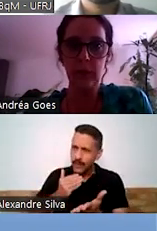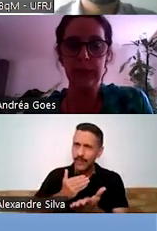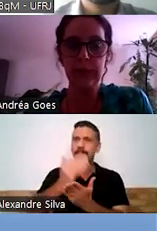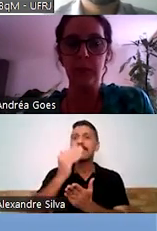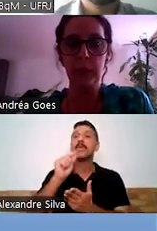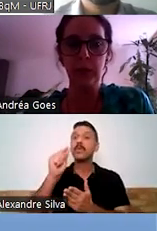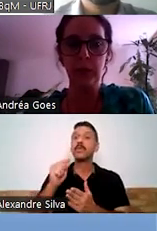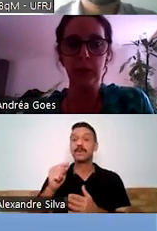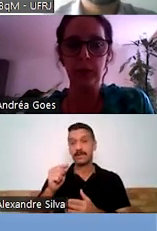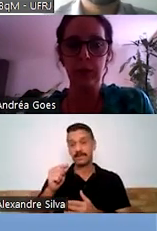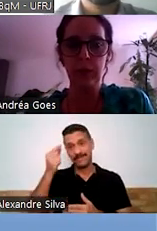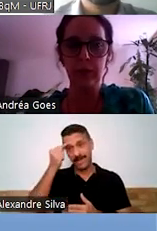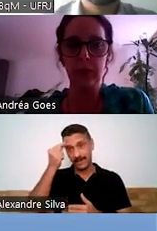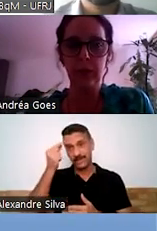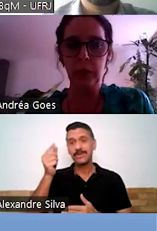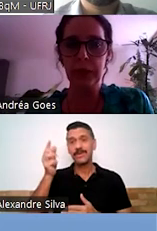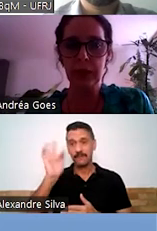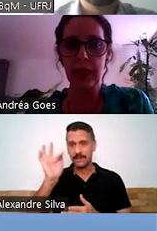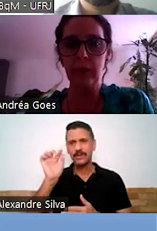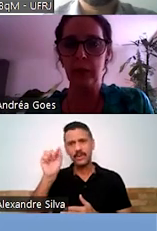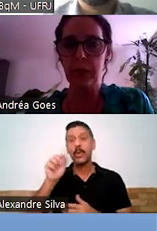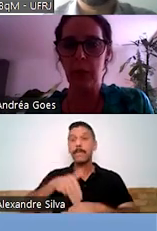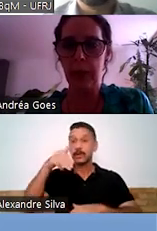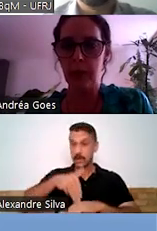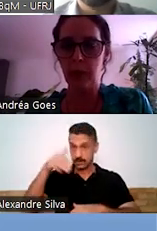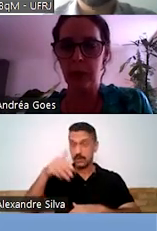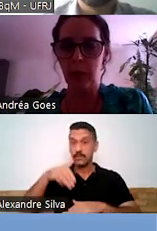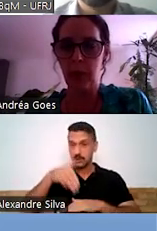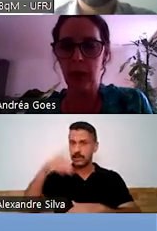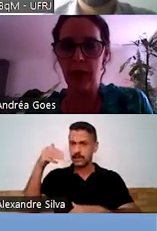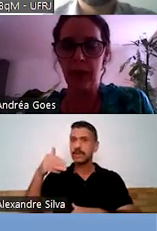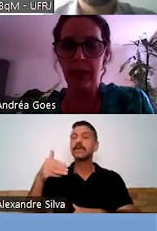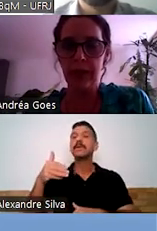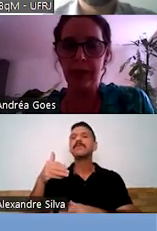na graduação, porque eu fiz, na graduação não, no mestrado, que eu fiz uma parte